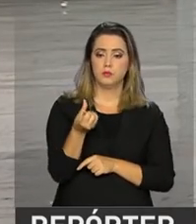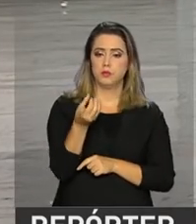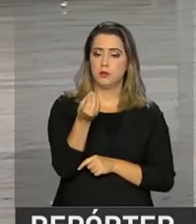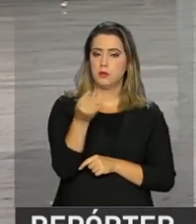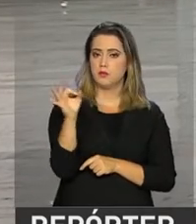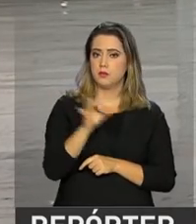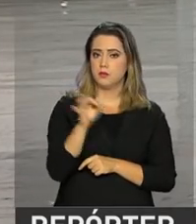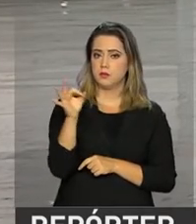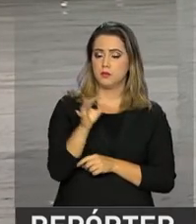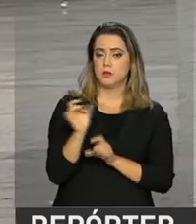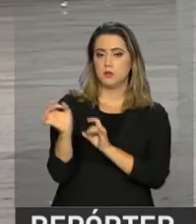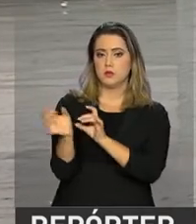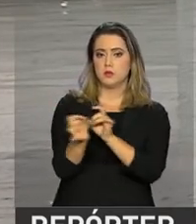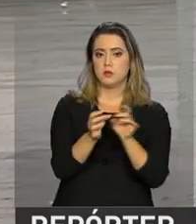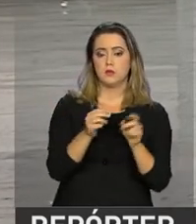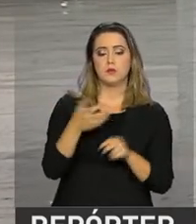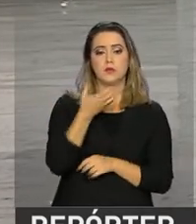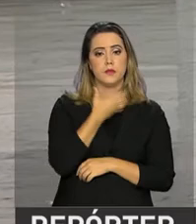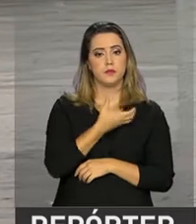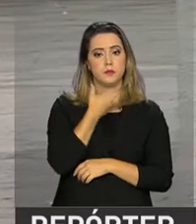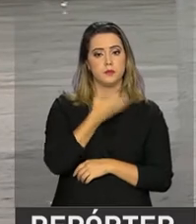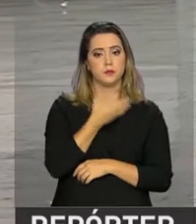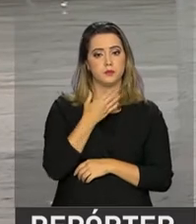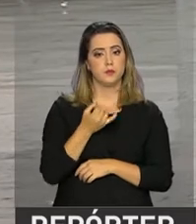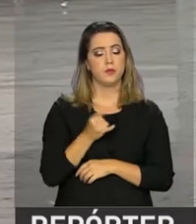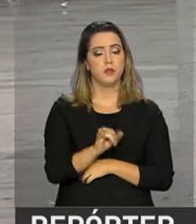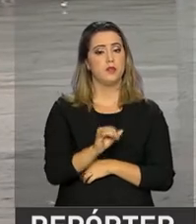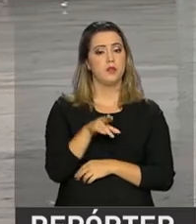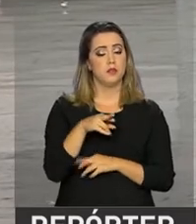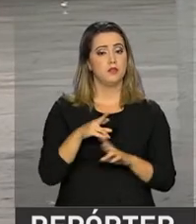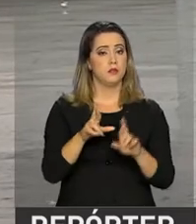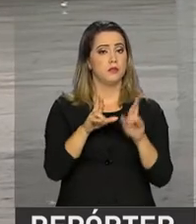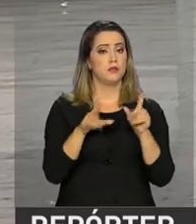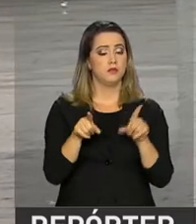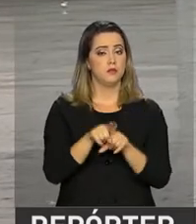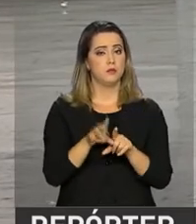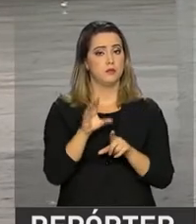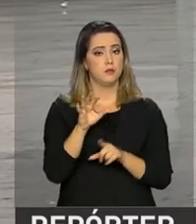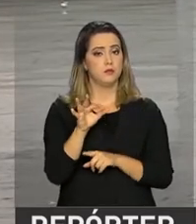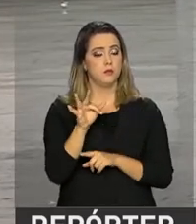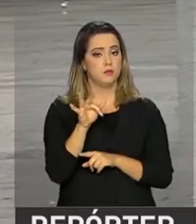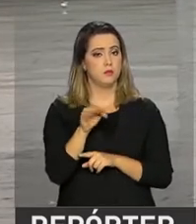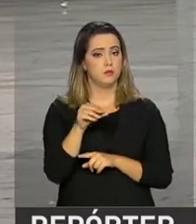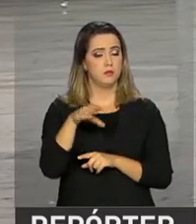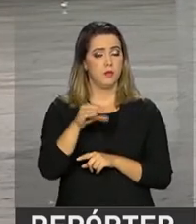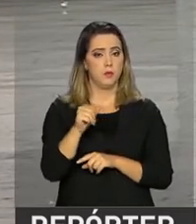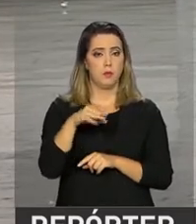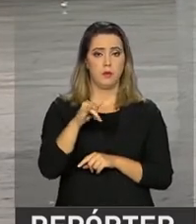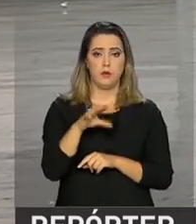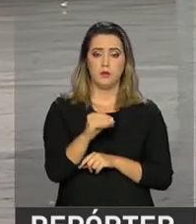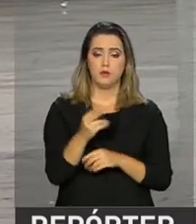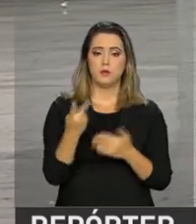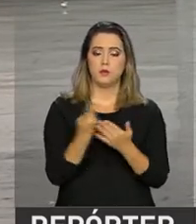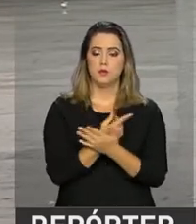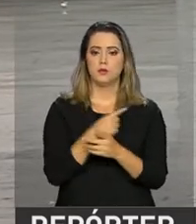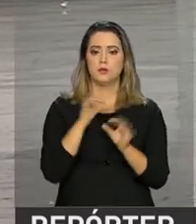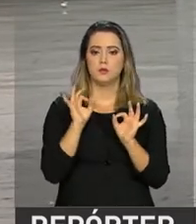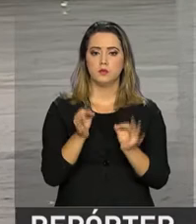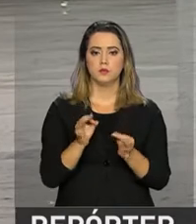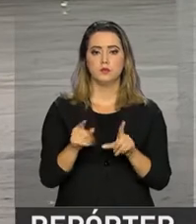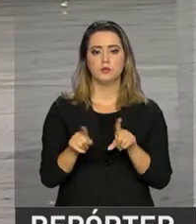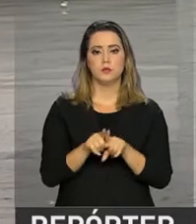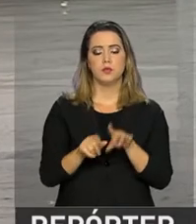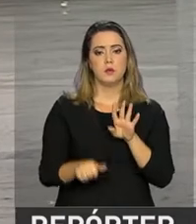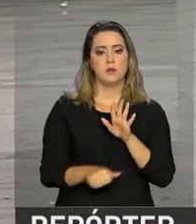vendas no natal caso essa expectativa da confederação nacional do comércio se confirme vai ser o primeiro